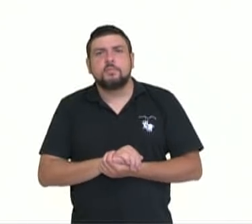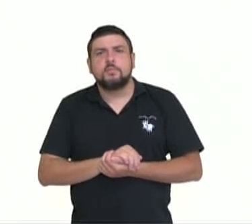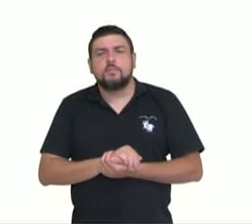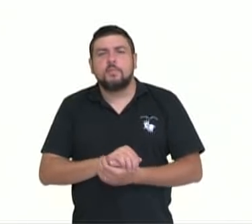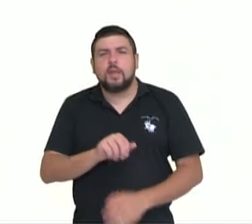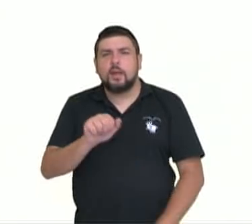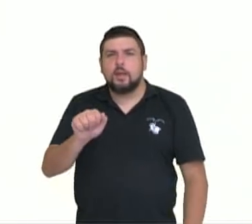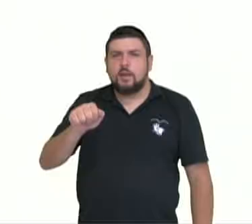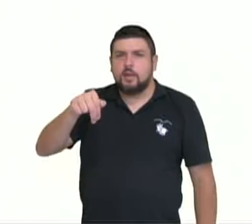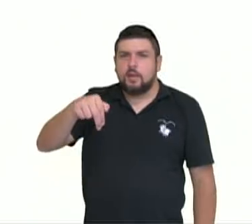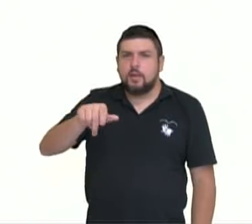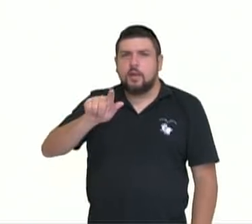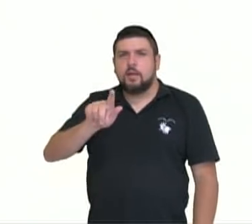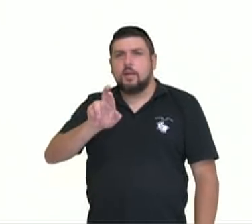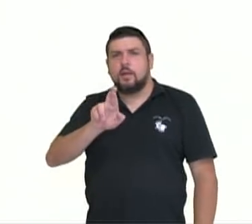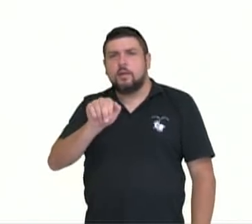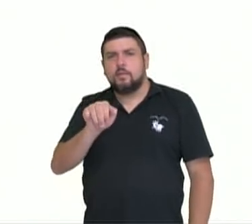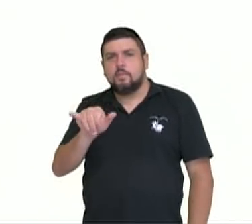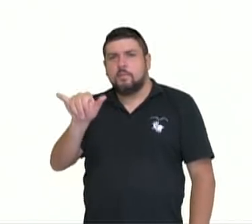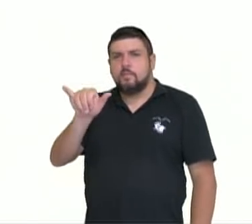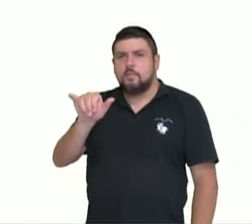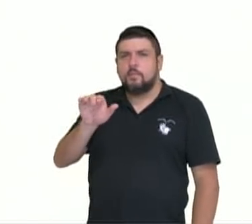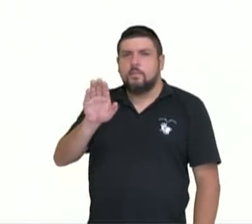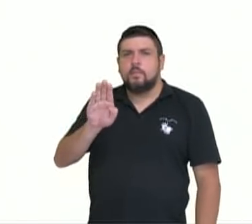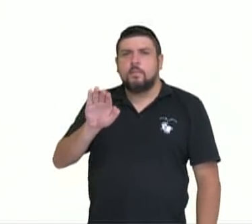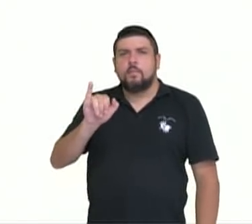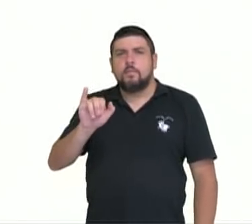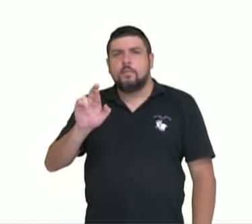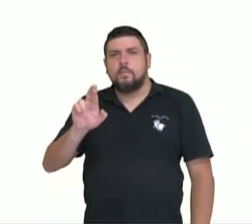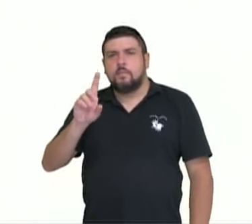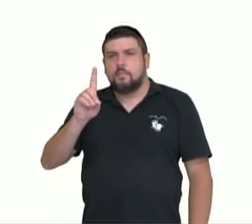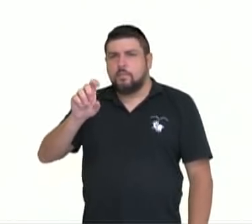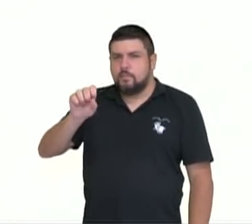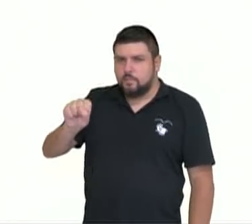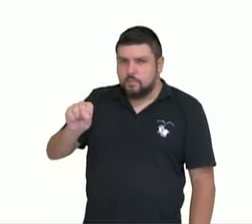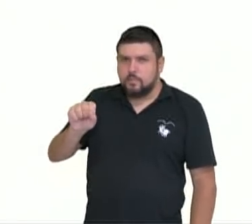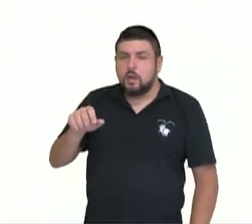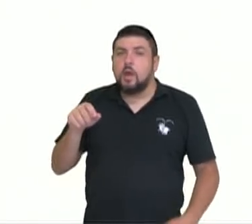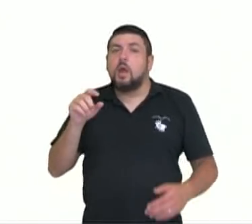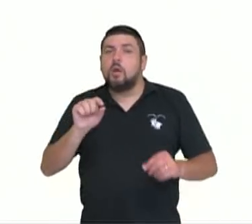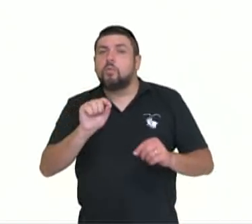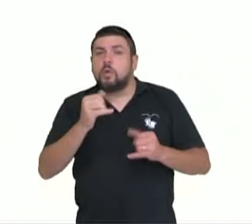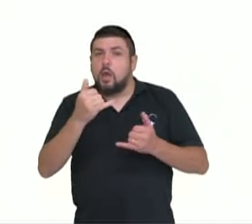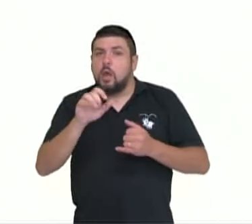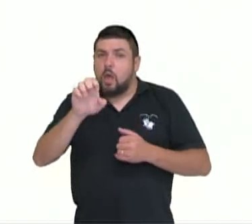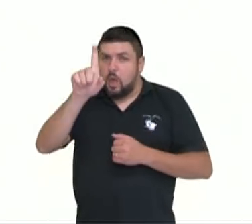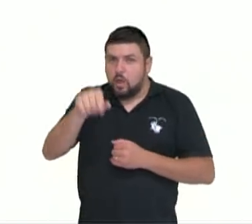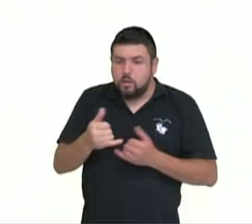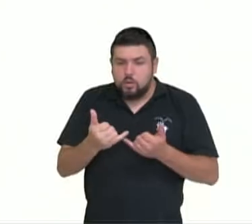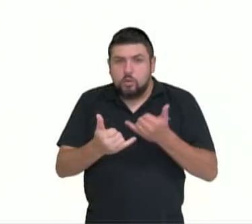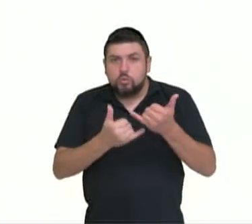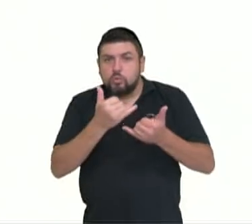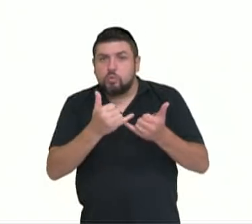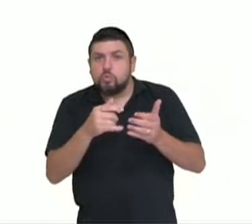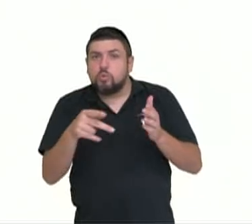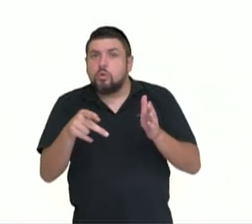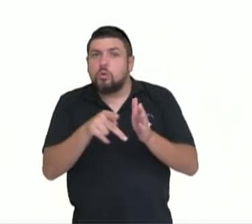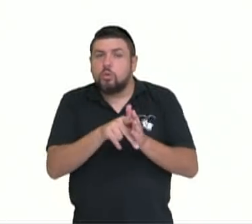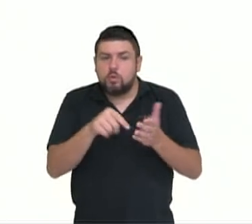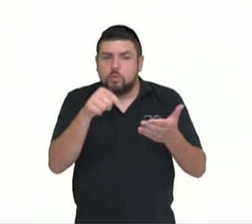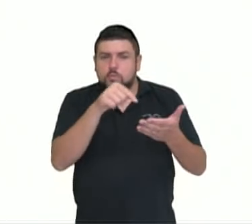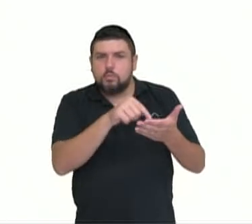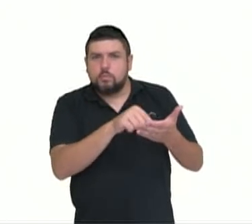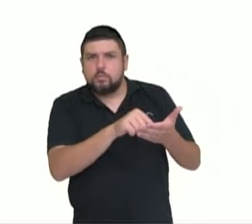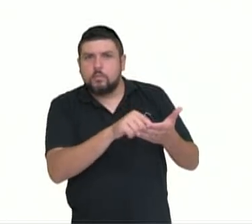jogo desenvolvido principalmente para os smartphones, né? Então ele não teve versões anteriores, já saiu uma